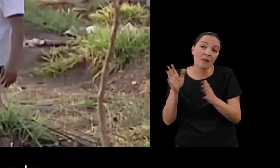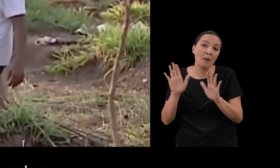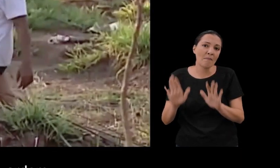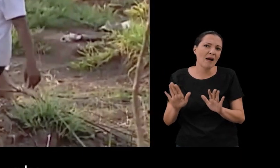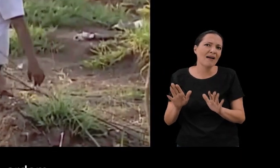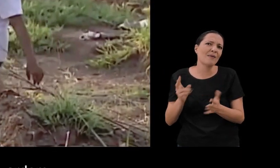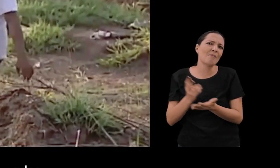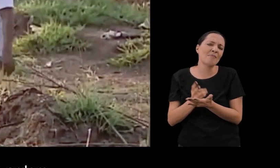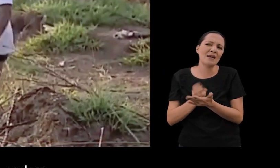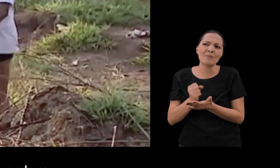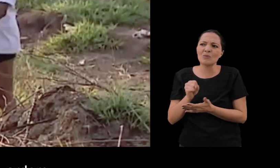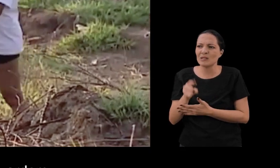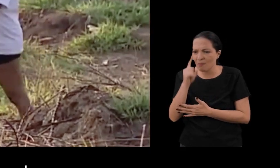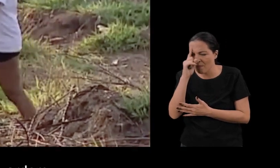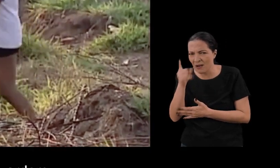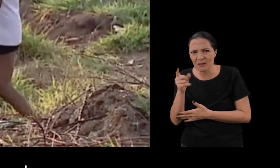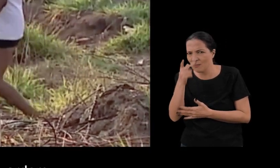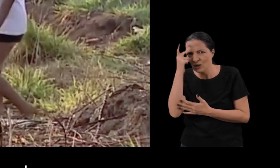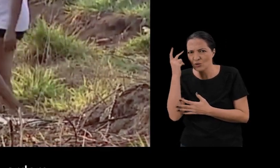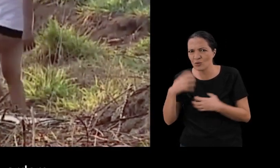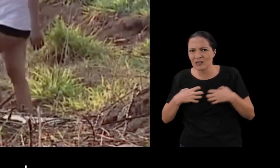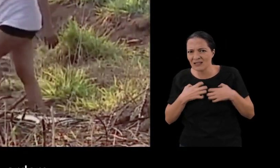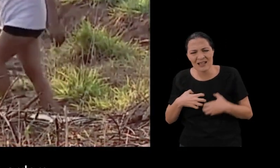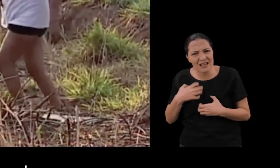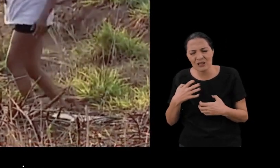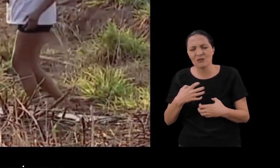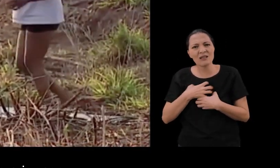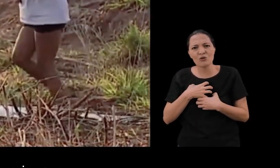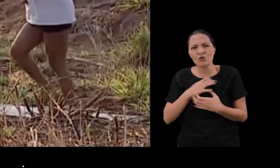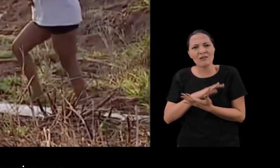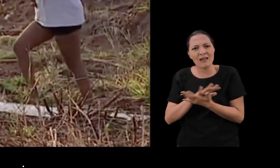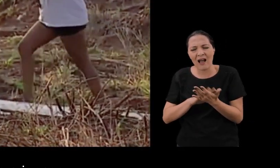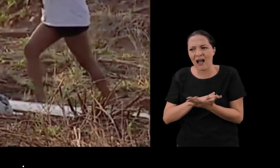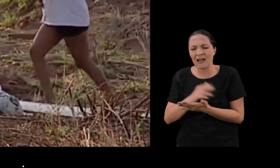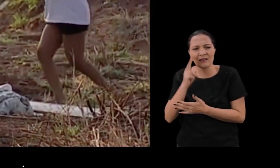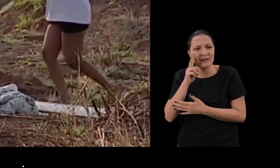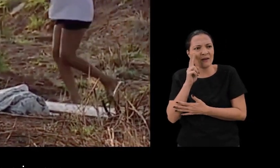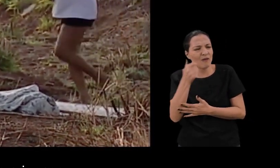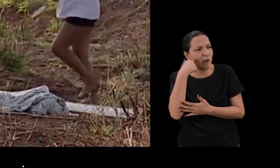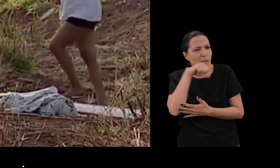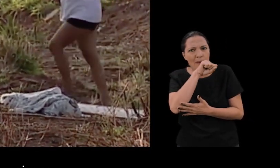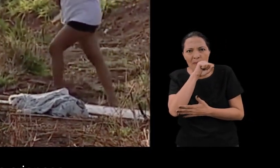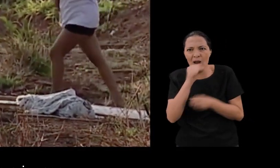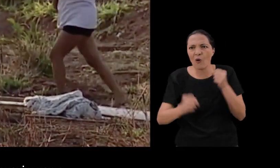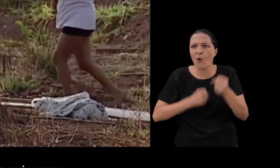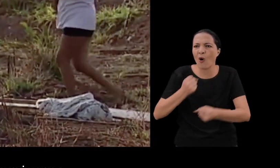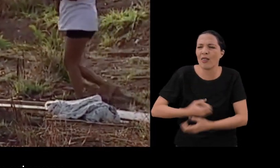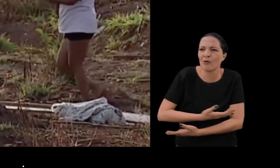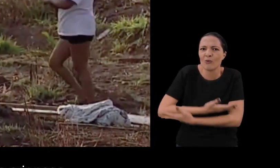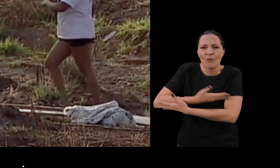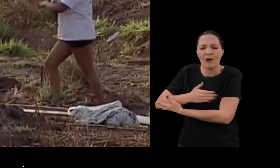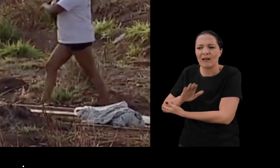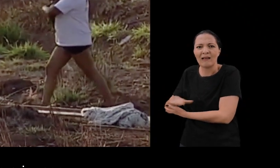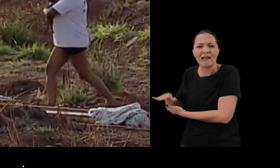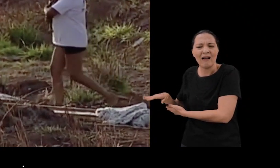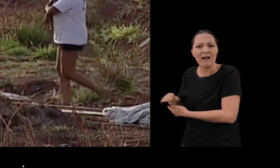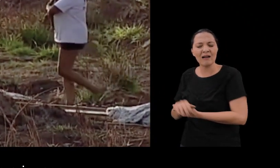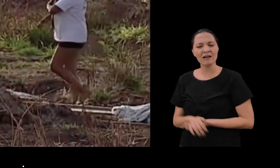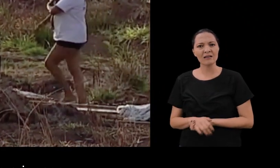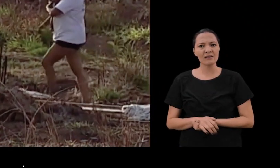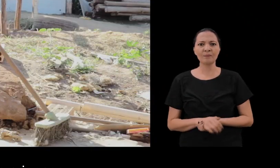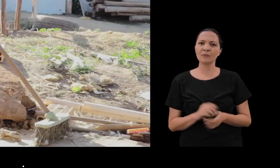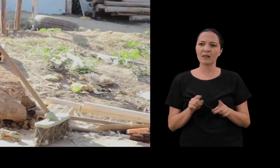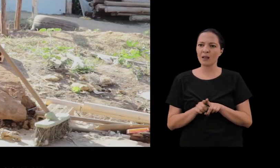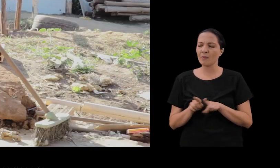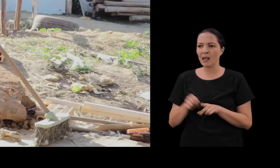mas mesmo com essa ordem eles não se comovem. Né, as mães correndo com as crianças, no outro dia as mães